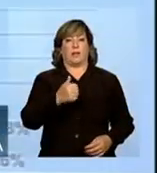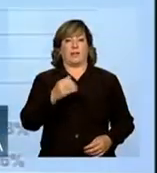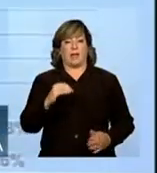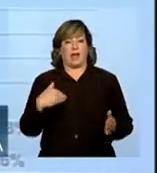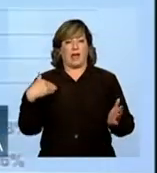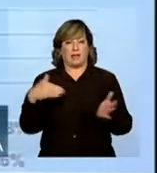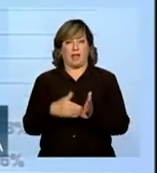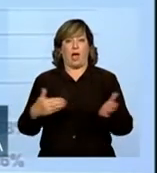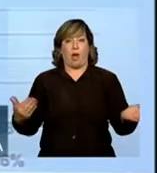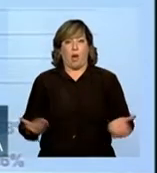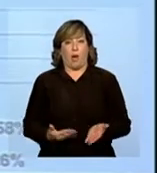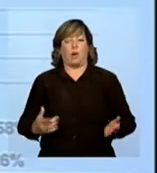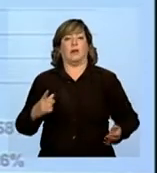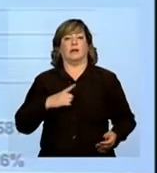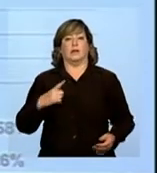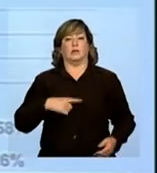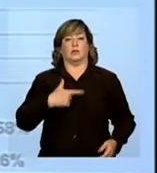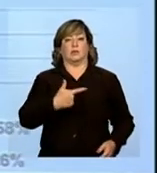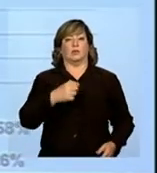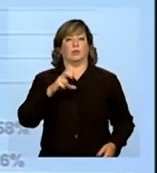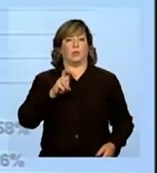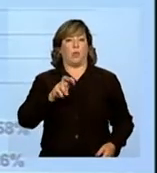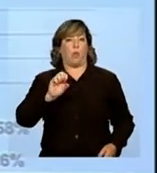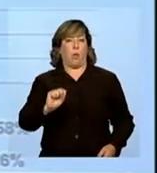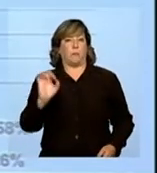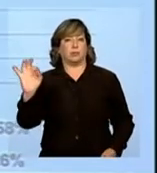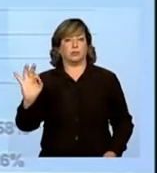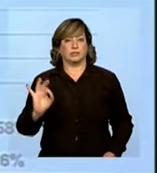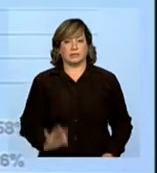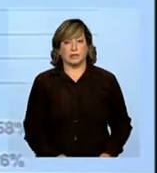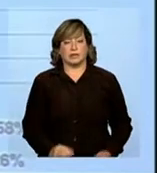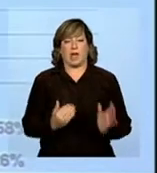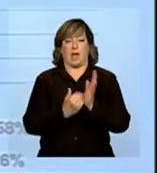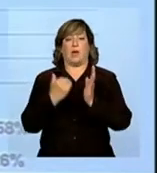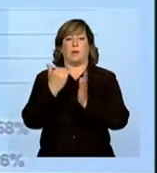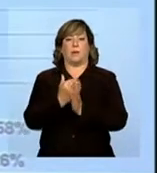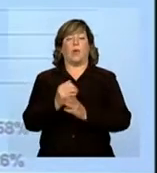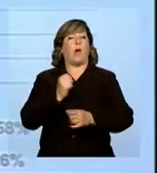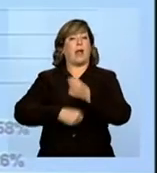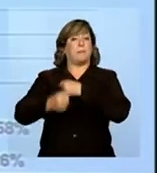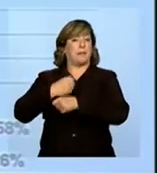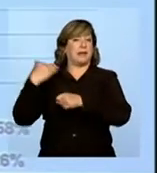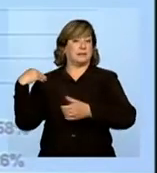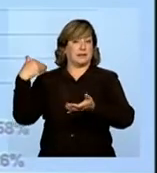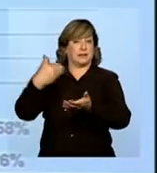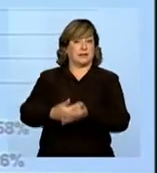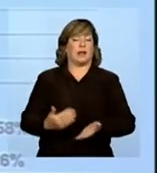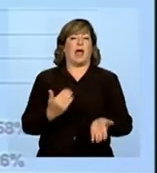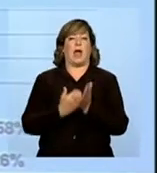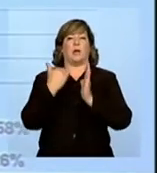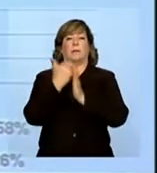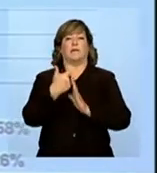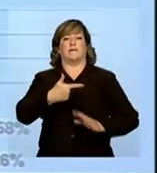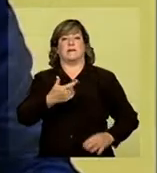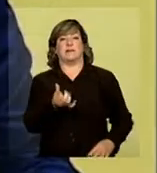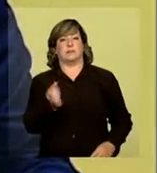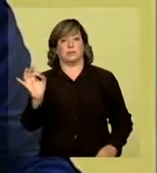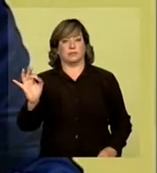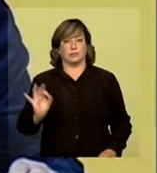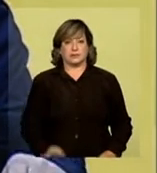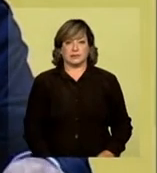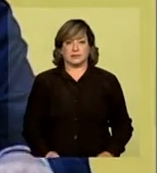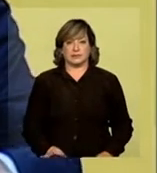para agora nós tivemos um crescimento e 258 por cento e do ano passado para esse ano o crescimento de vinte e seis por cento